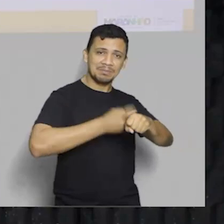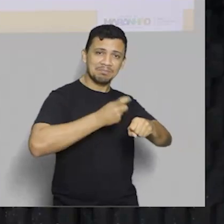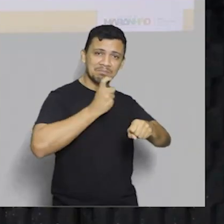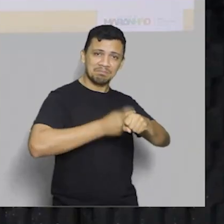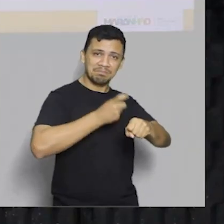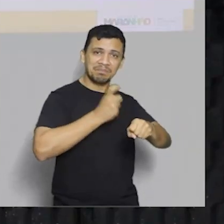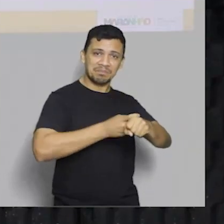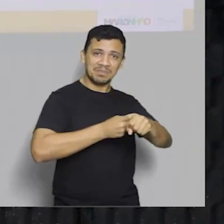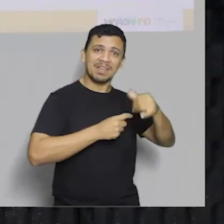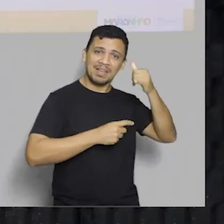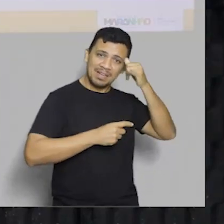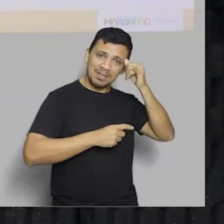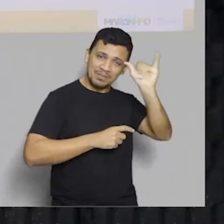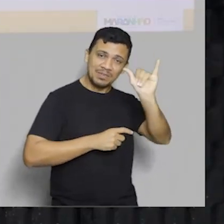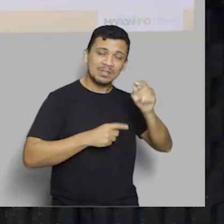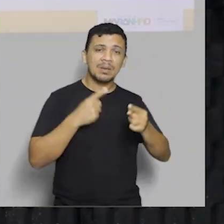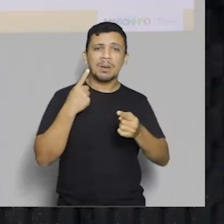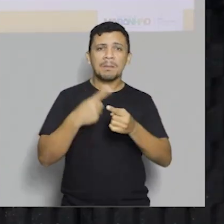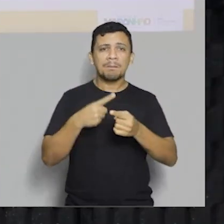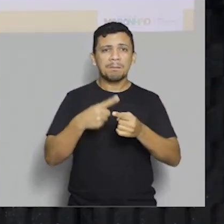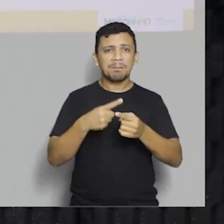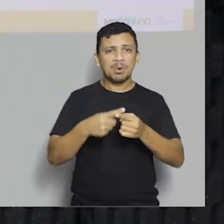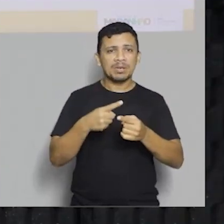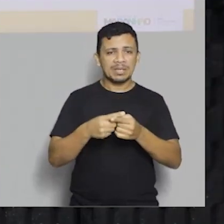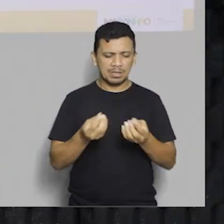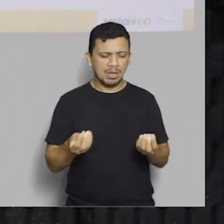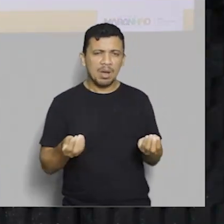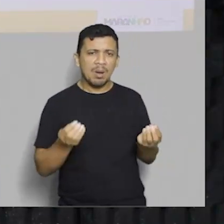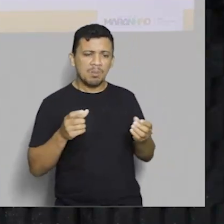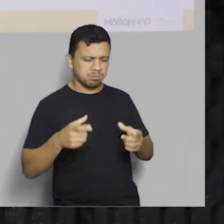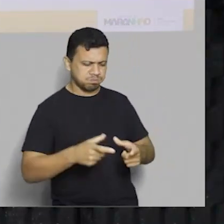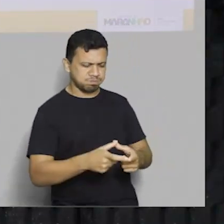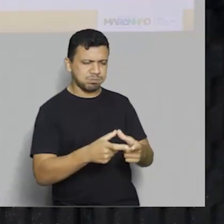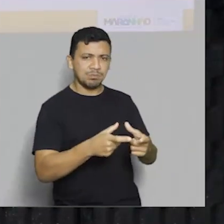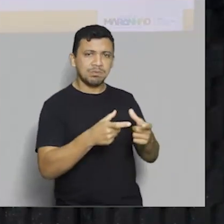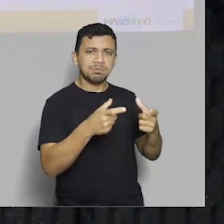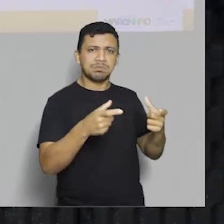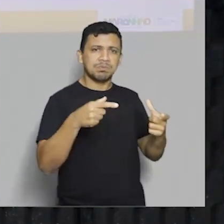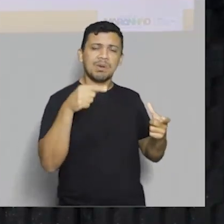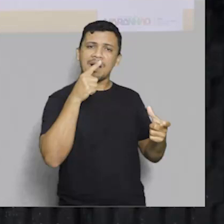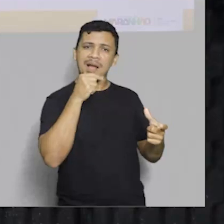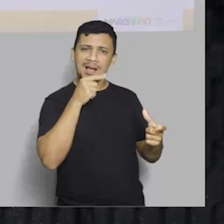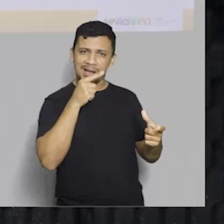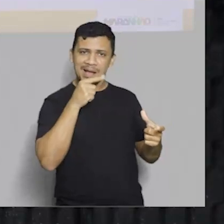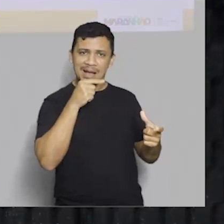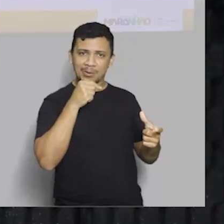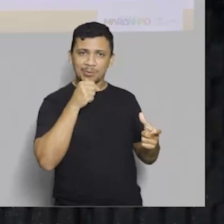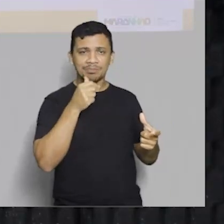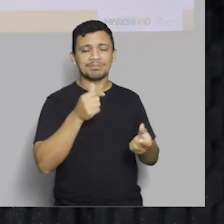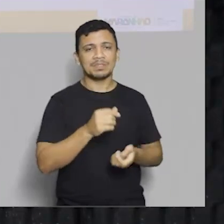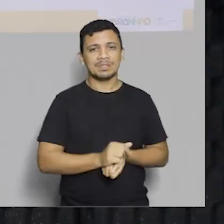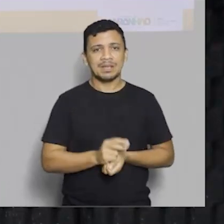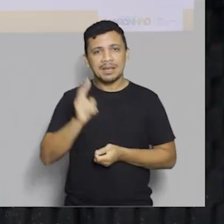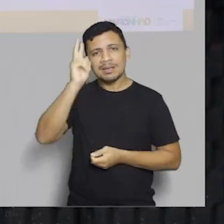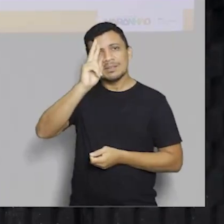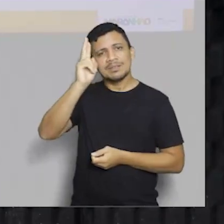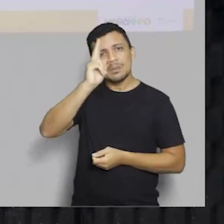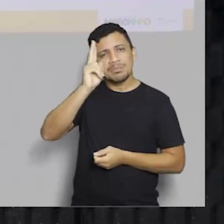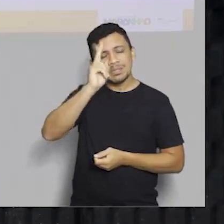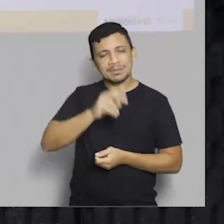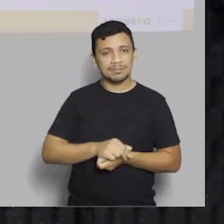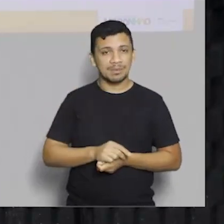pelo acúmulo de umidade, pelo acúmulo de água, ok? Lembrando, no